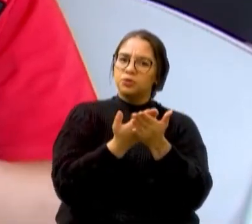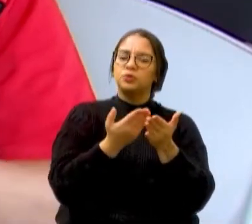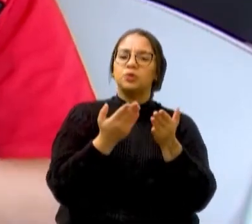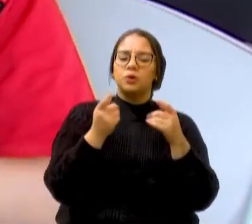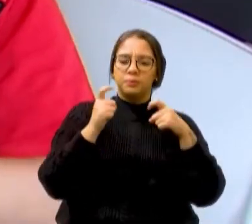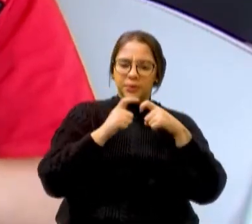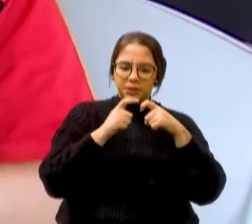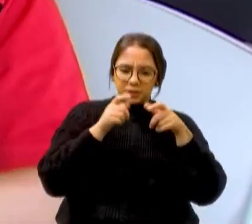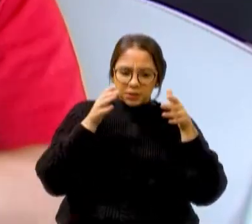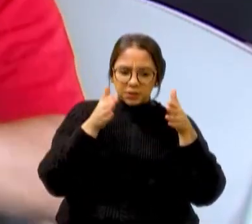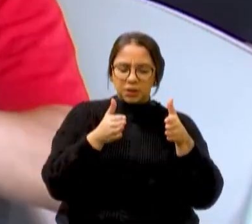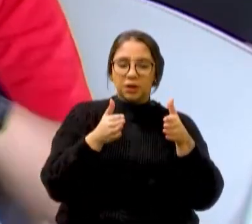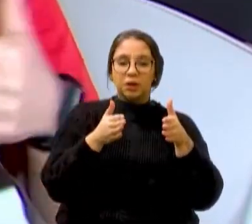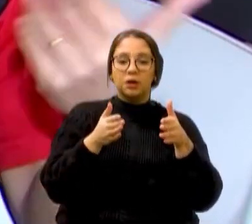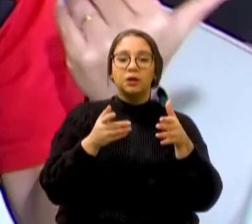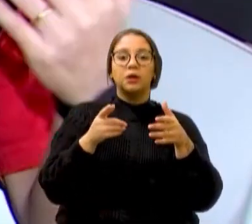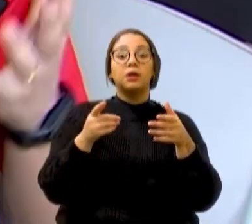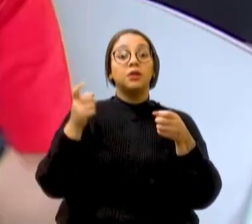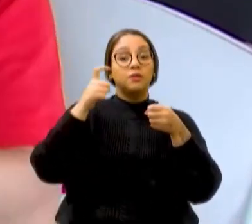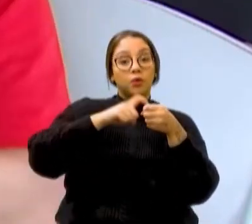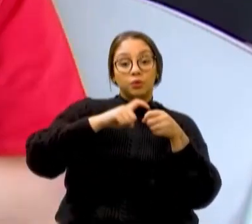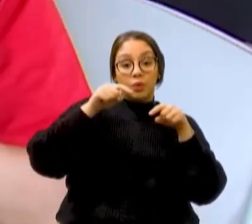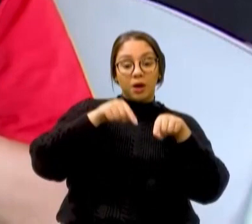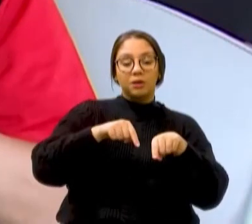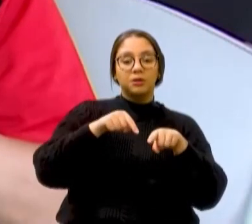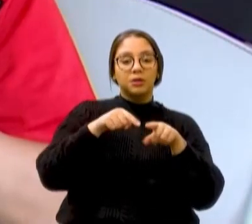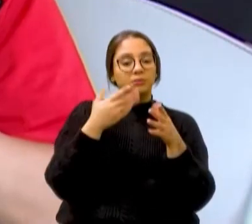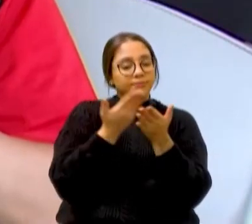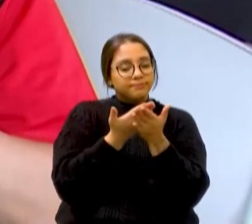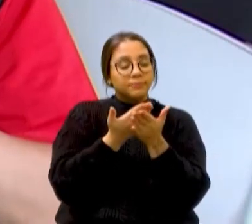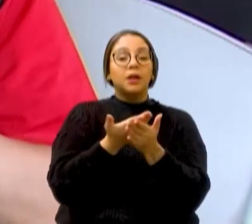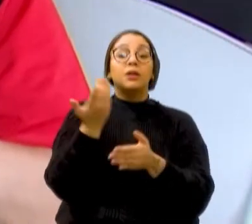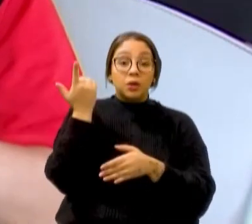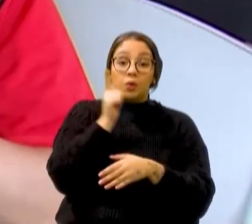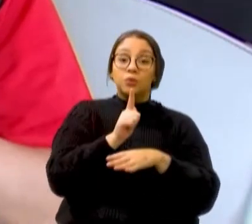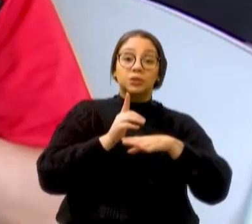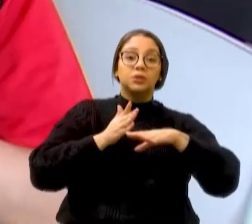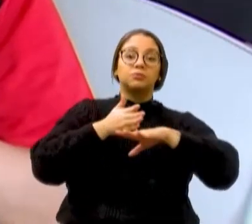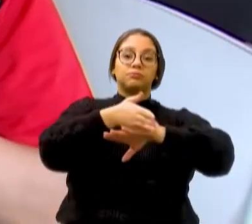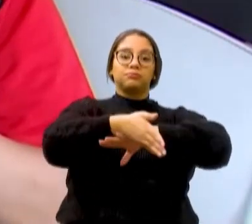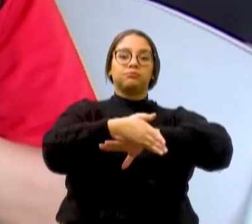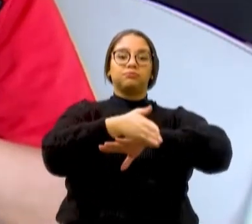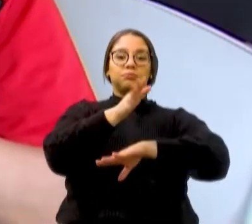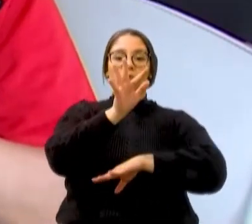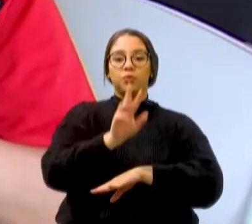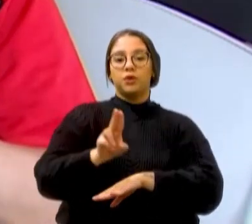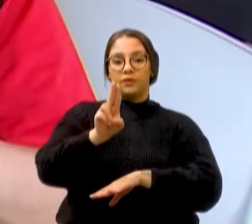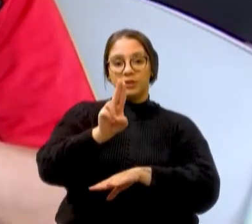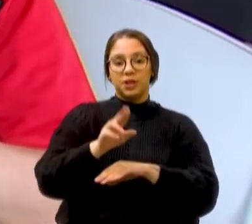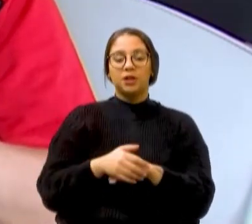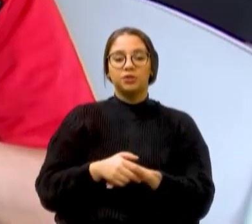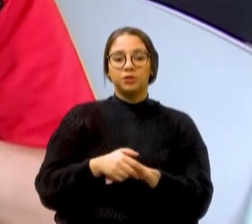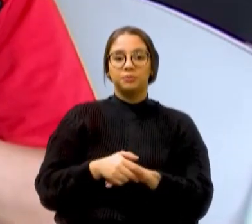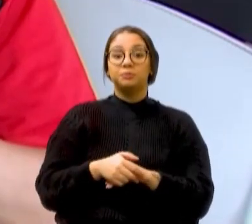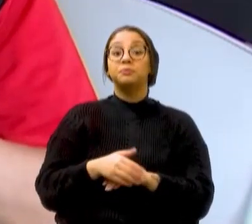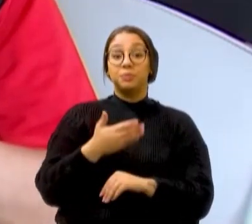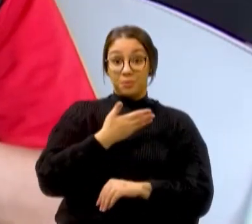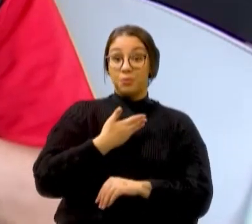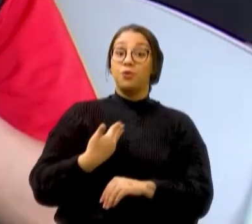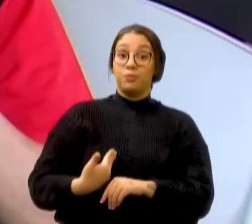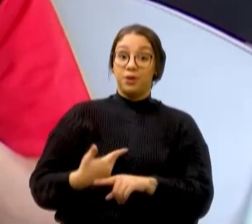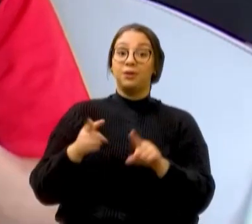de estudar para medicina, voltou para lapidar aqui com a gente e conseguiu o ingresso dela numa